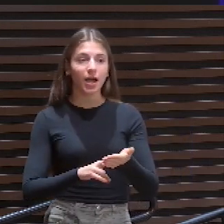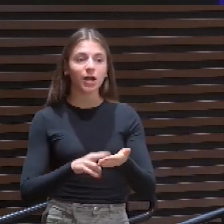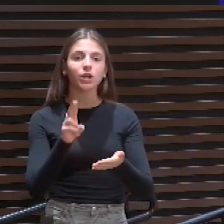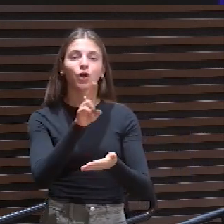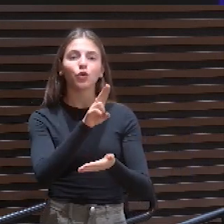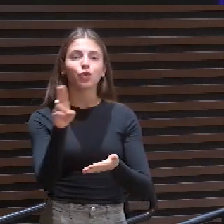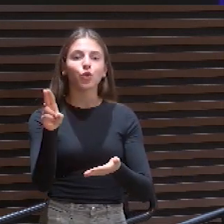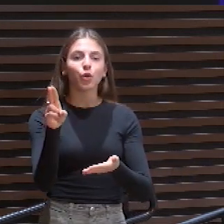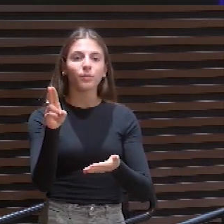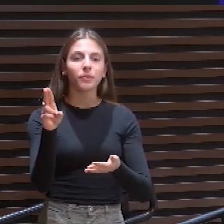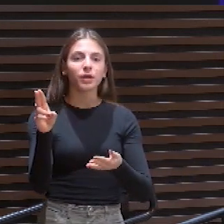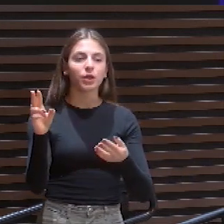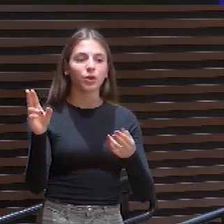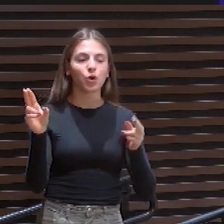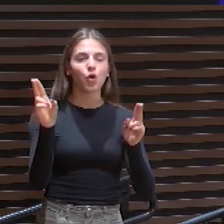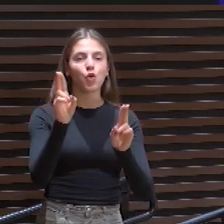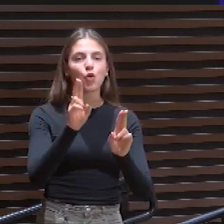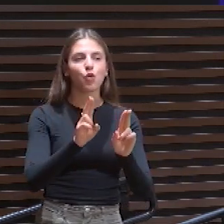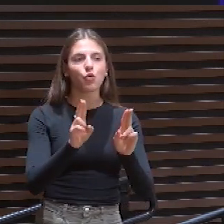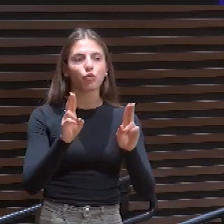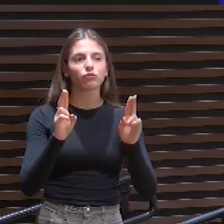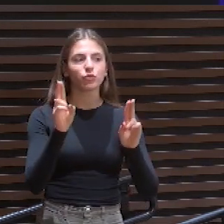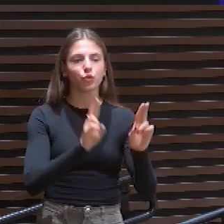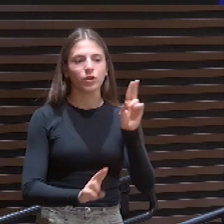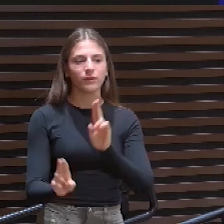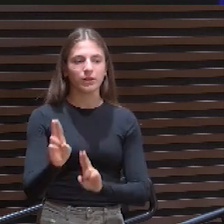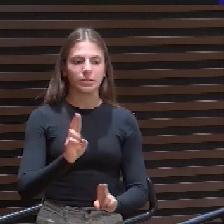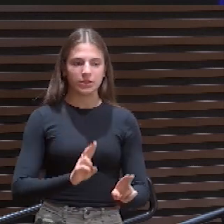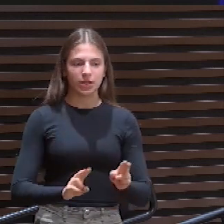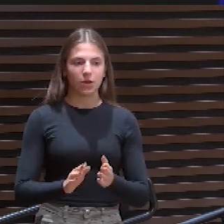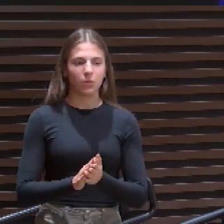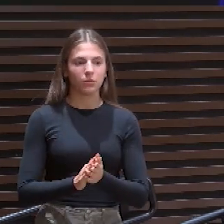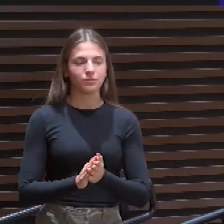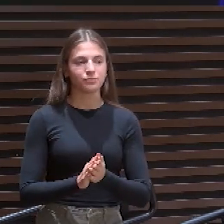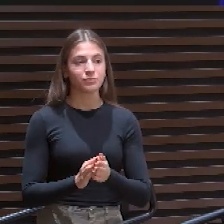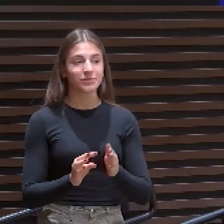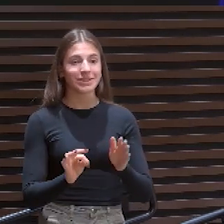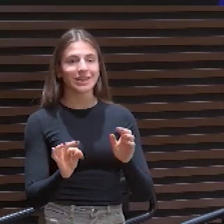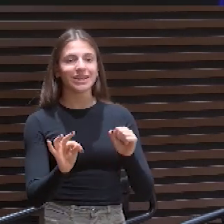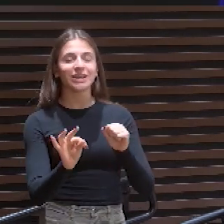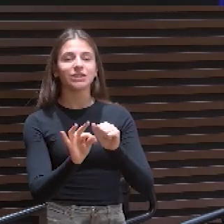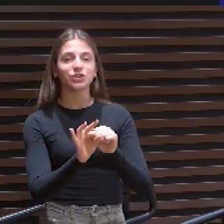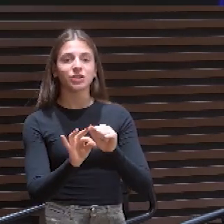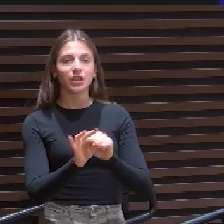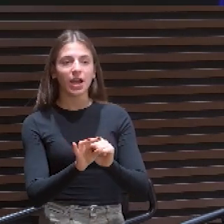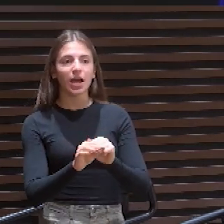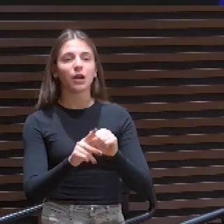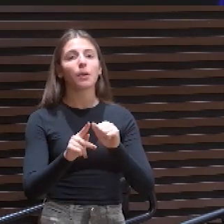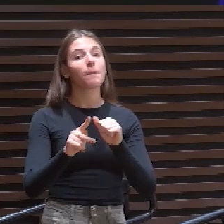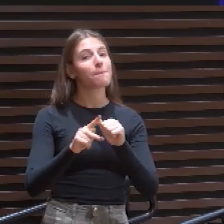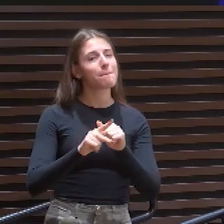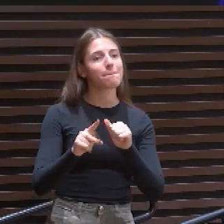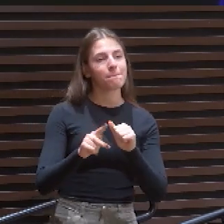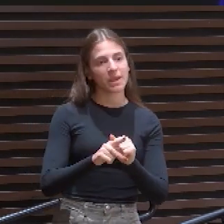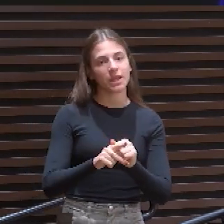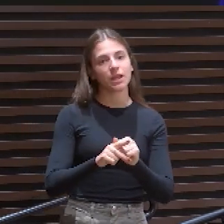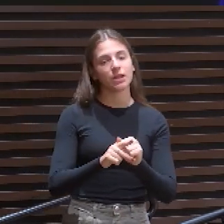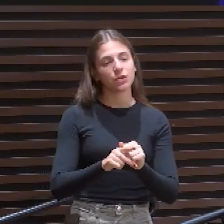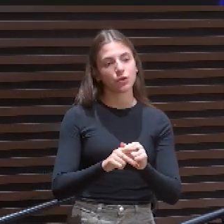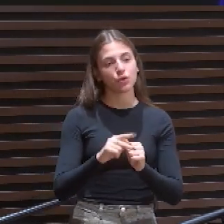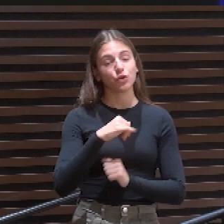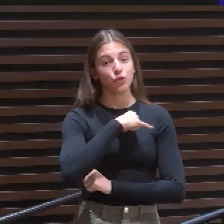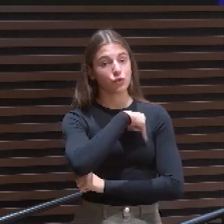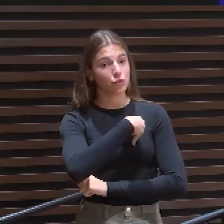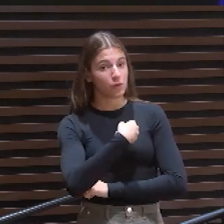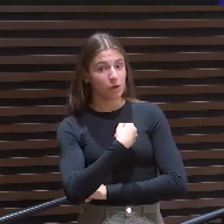cartas universais. Tiago, 1º, 2º Pedro, 1º, 2º, 3º João e